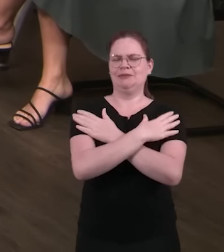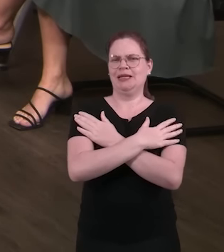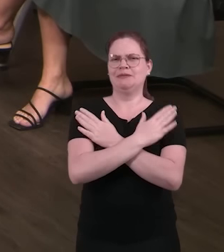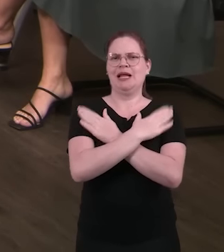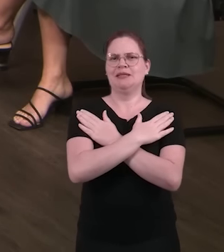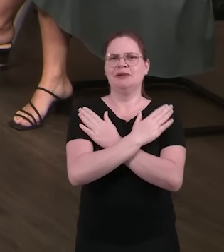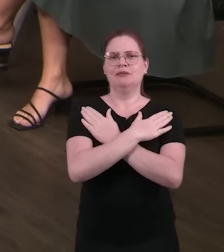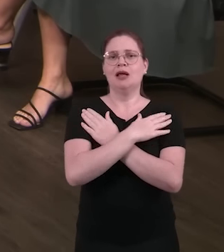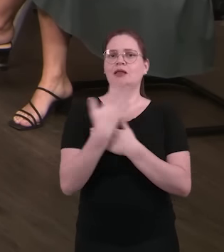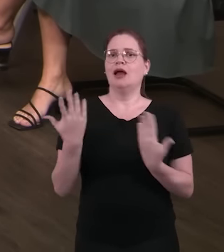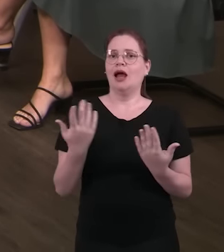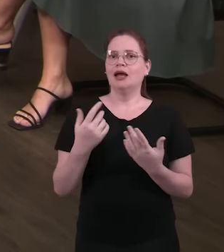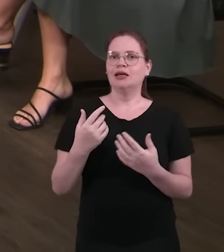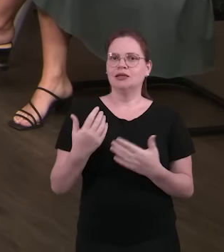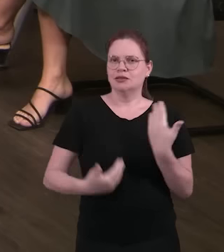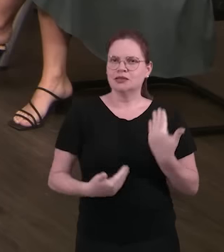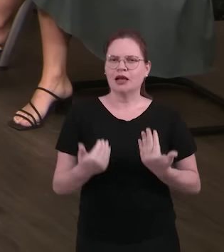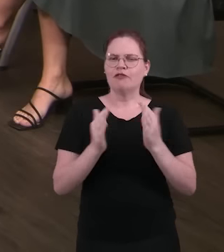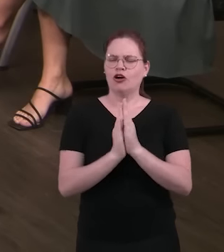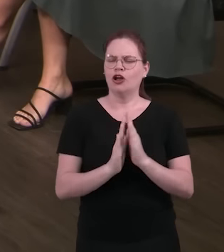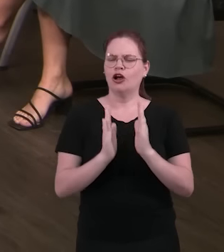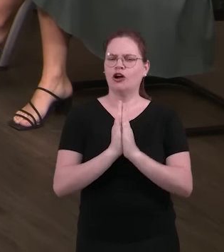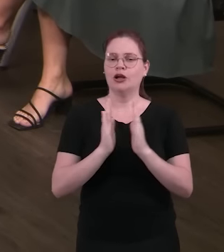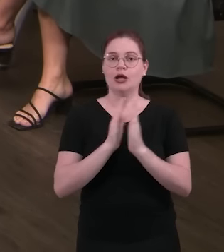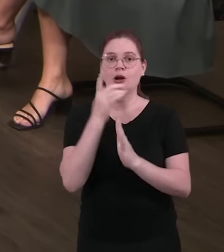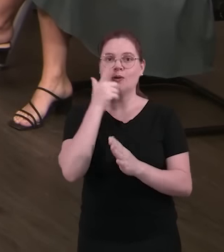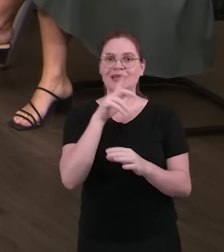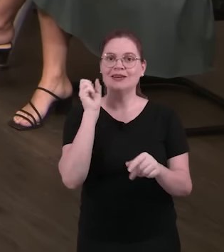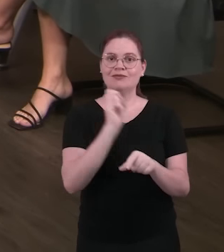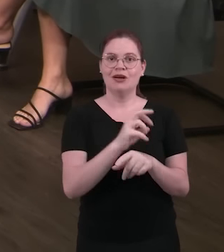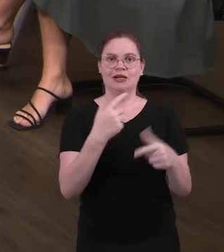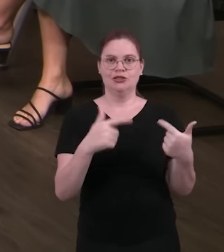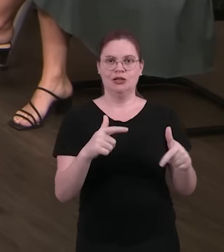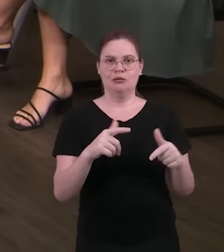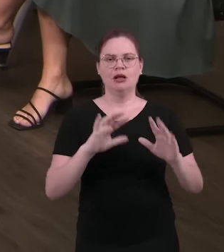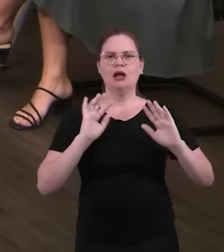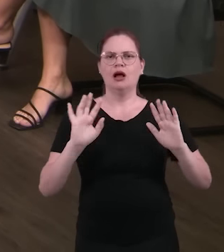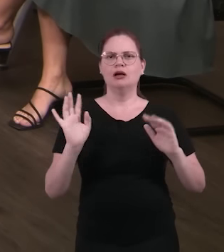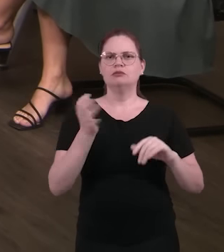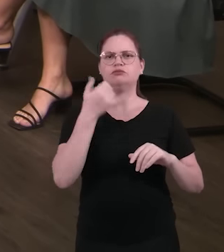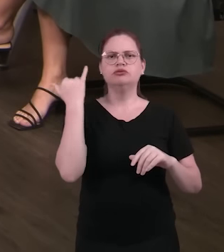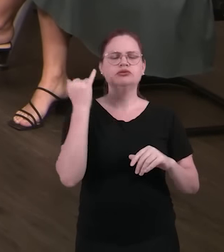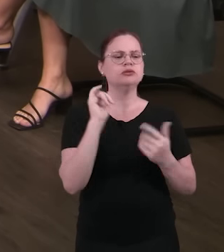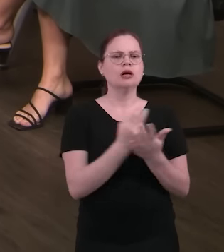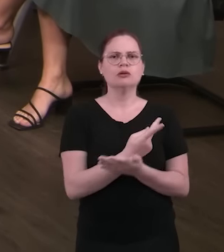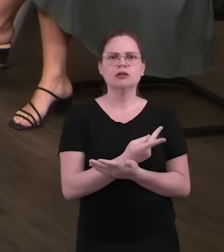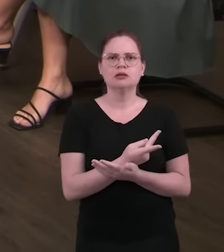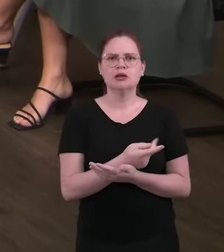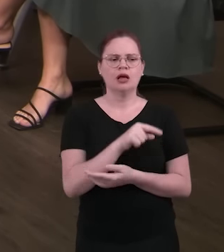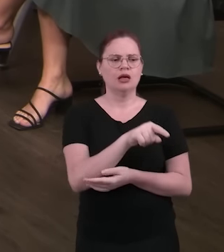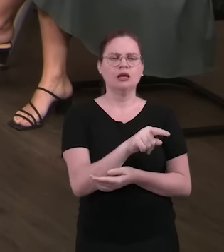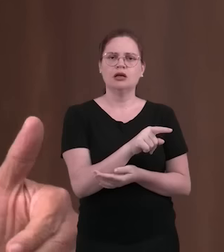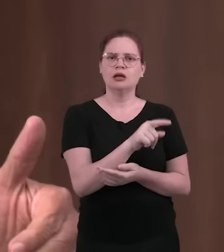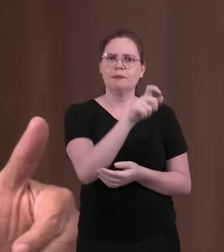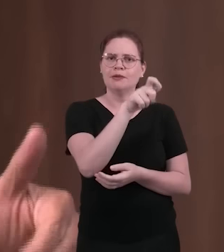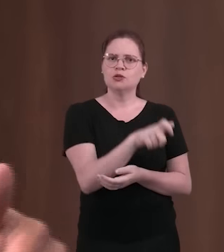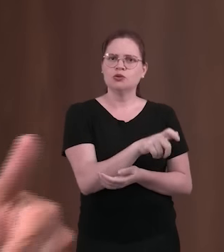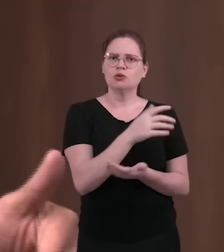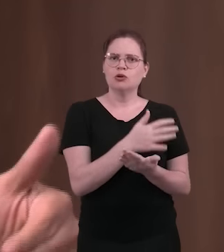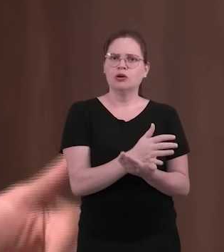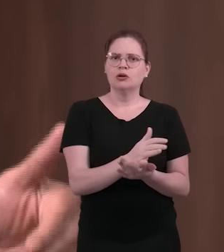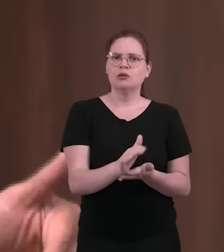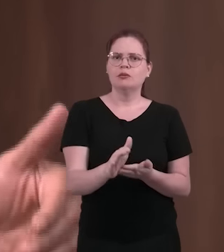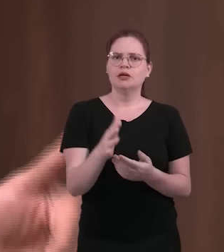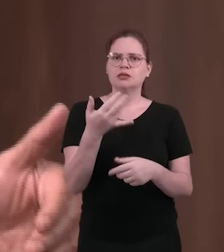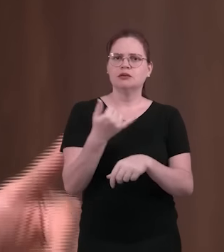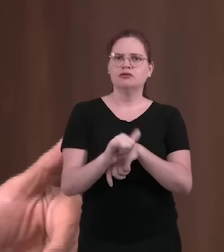orou, todos os irmãos têm essa experiência da igreja, aí ele arrumou o emprego. De repente, o que acontece? Ele começa a não